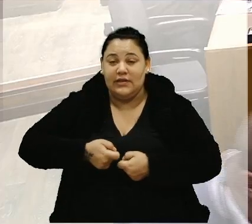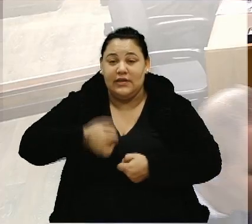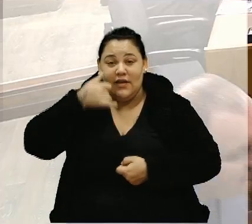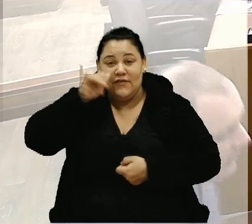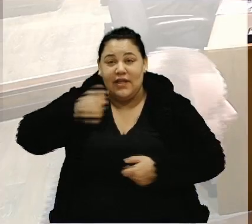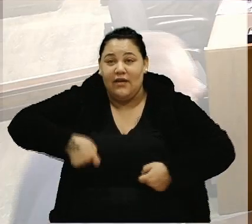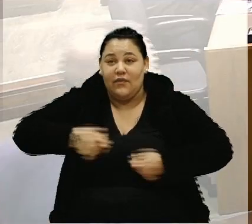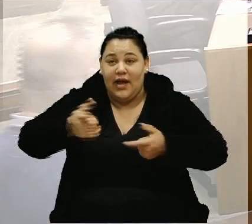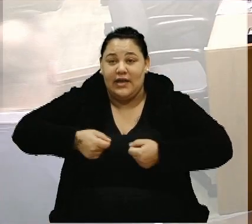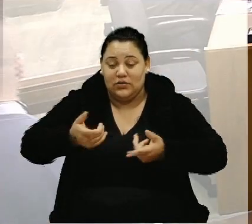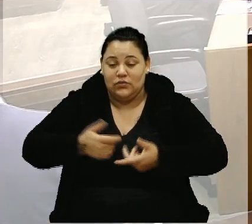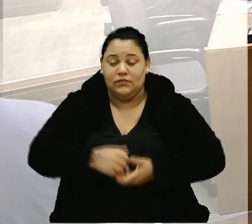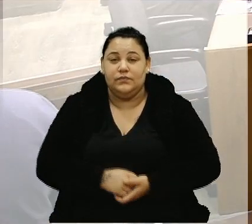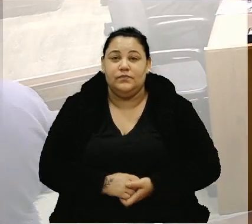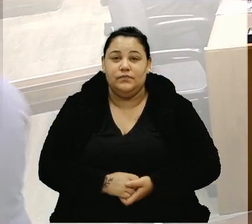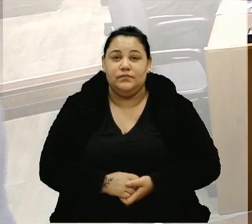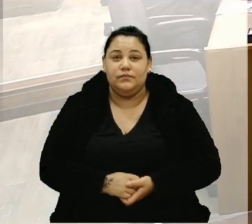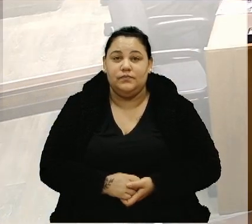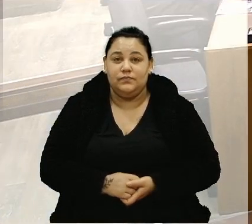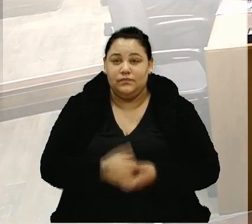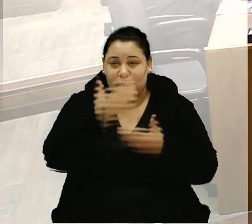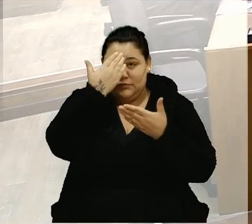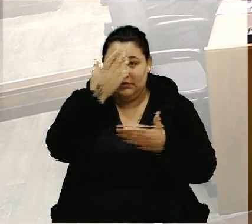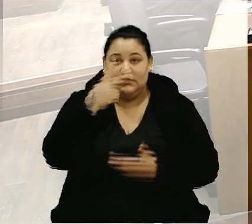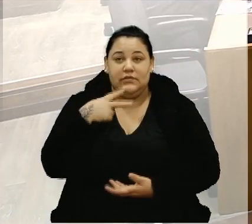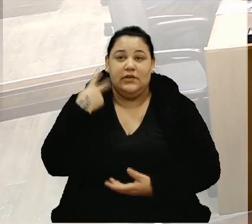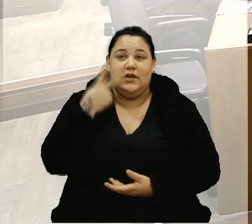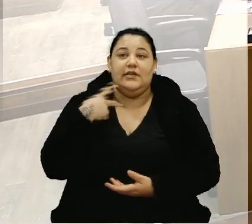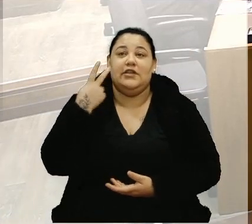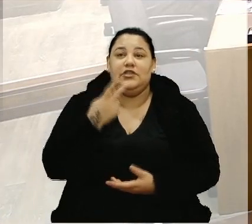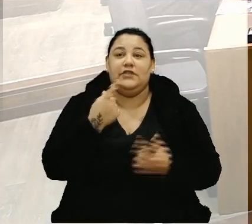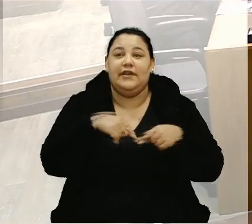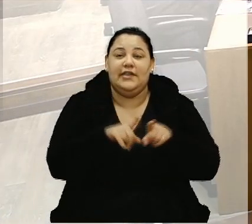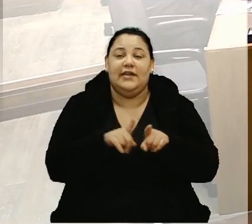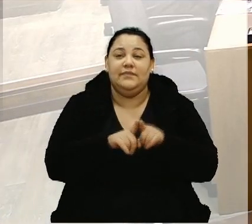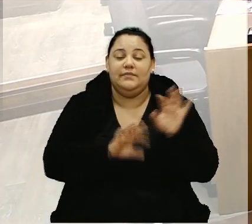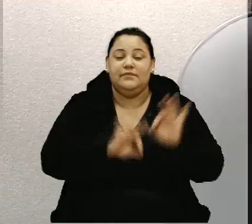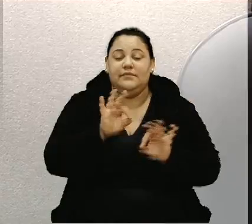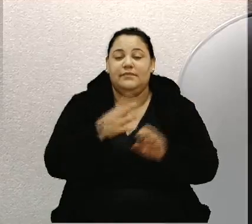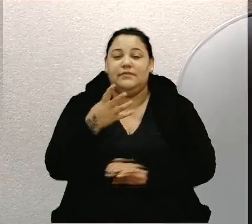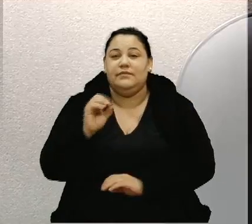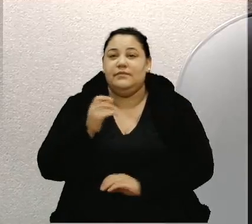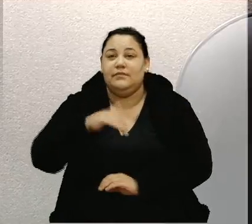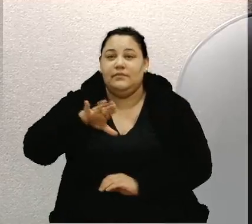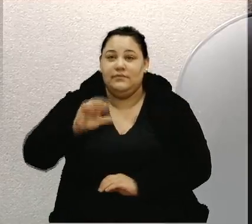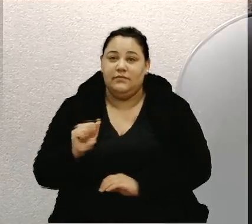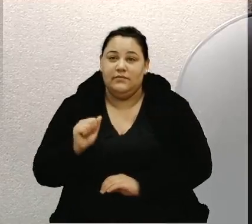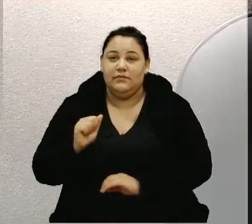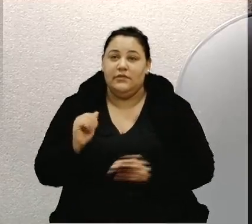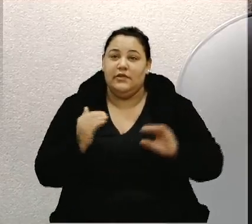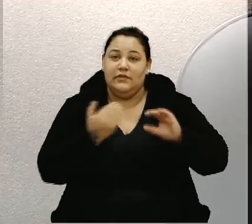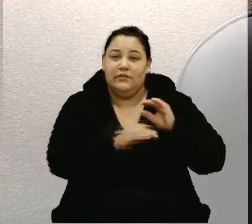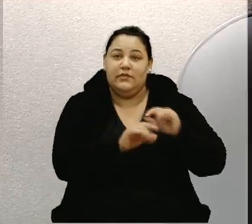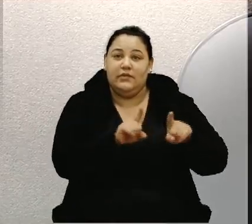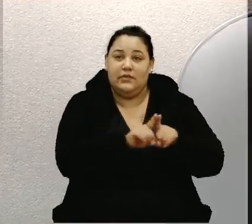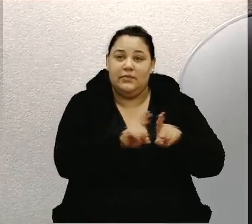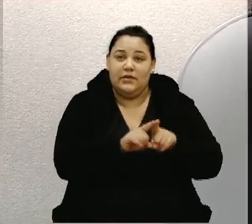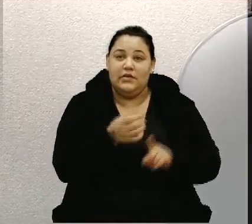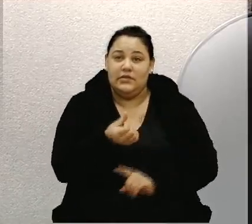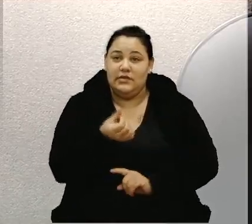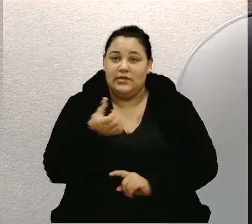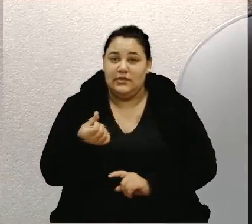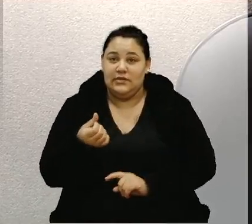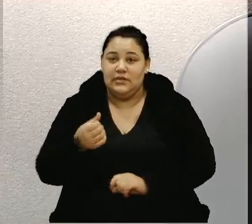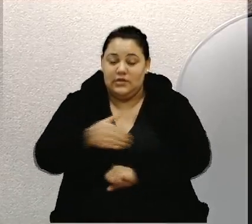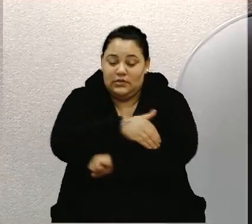Obrigada, vereador. E com relação ali ao projeto dos 40 milhões, né, que iriam destinar 66